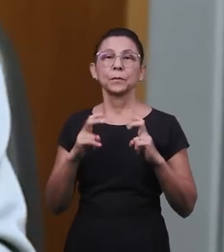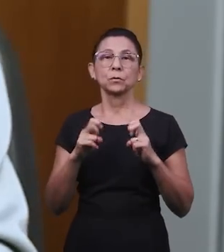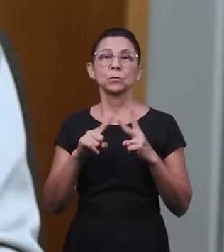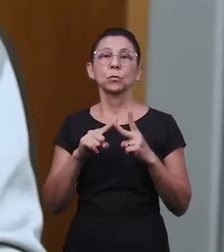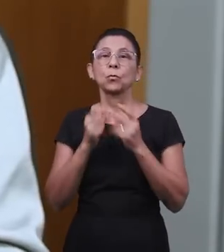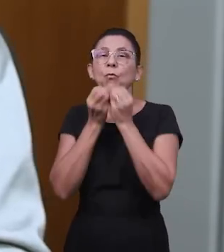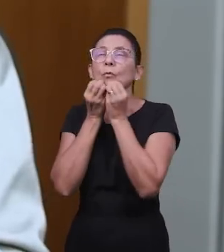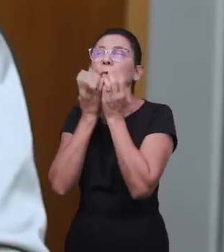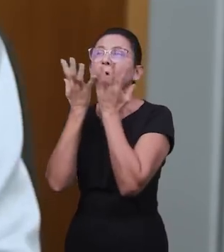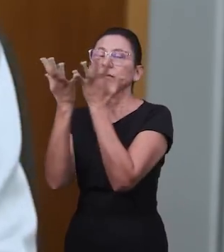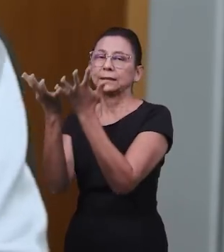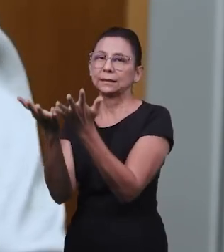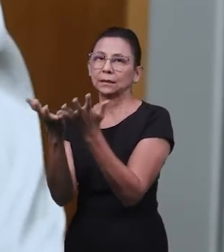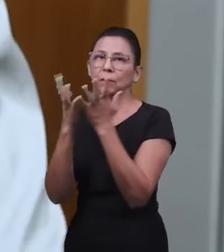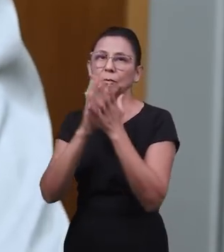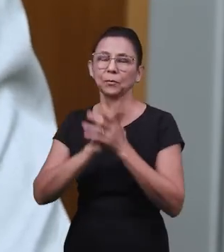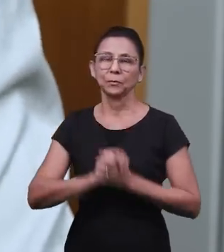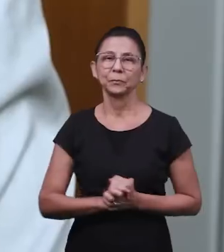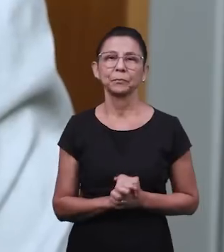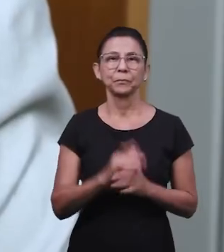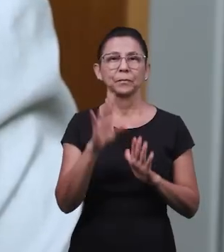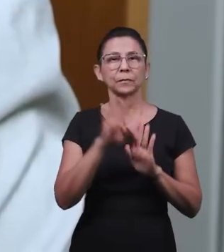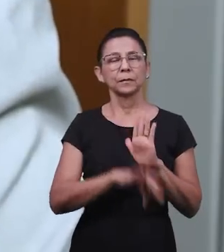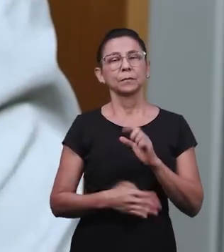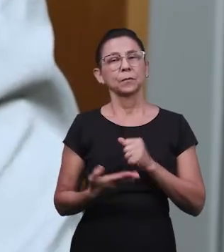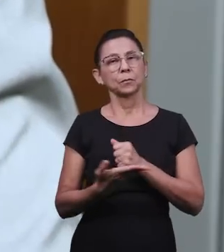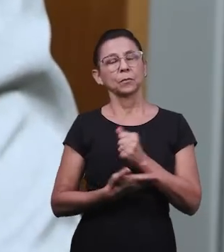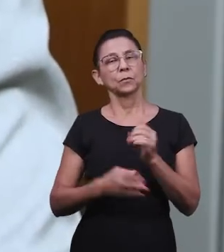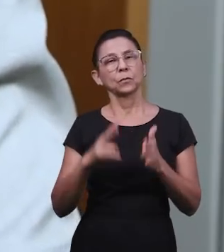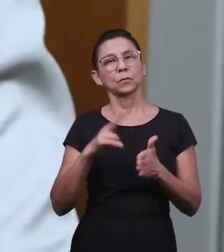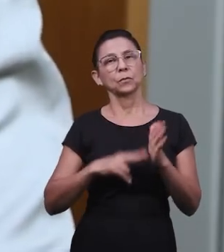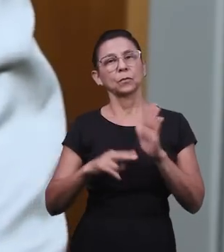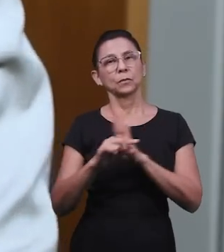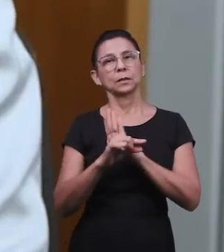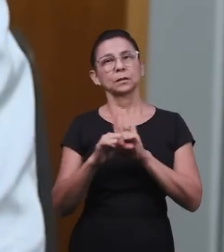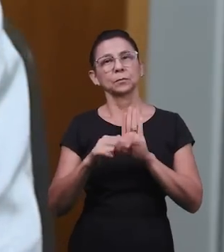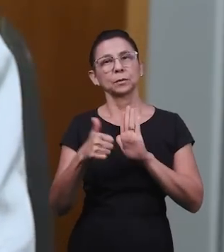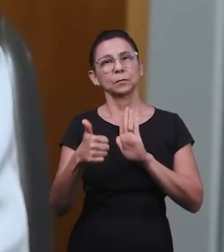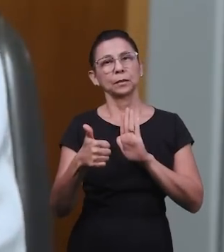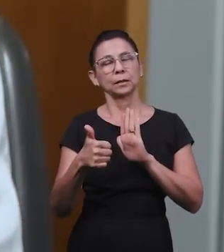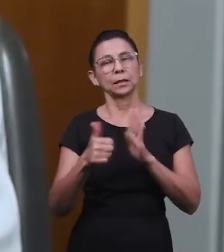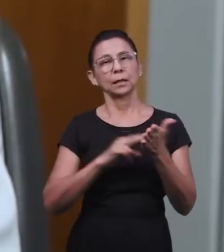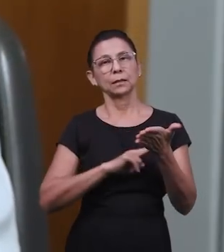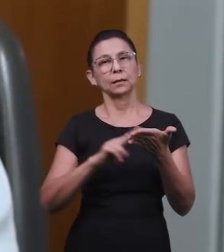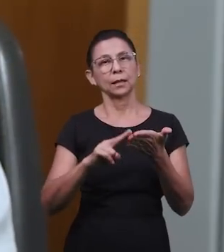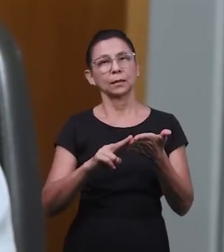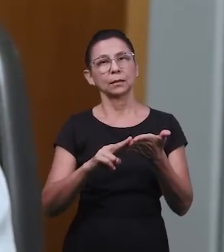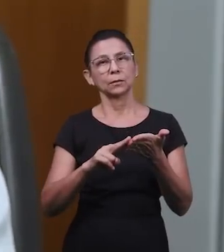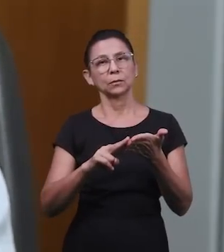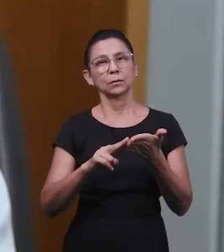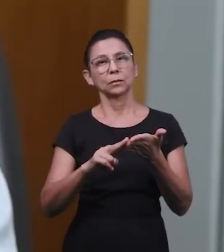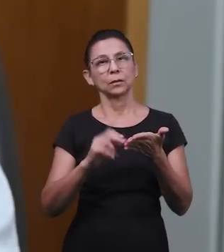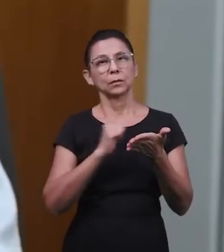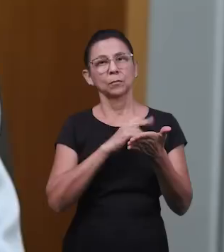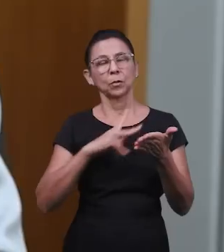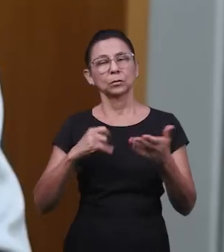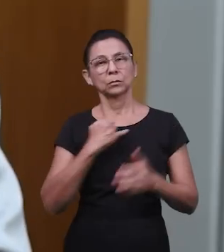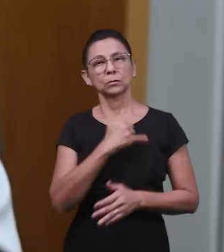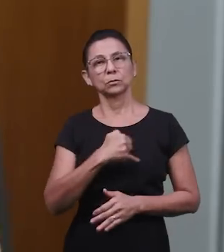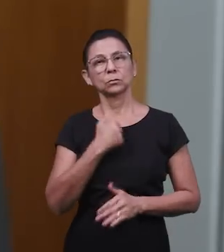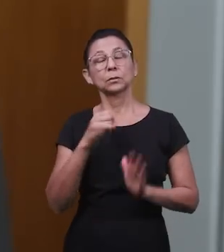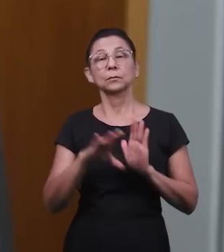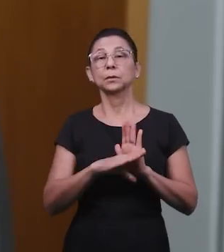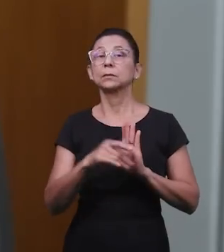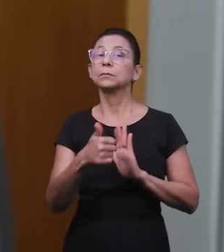texto base para essa edição do Conversas Bíblicas, eu vou ler o verso que está na primeira epístola do apóstolo João, no capítulo